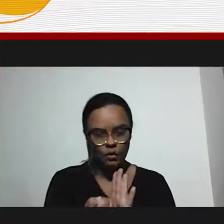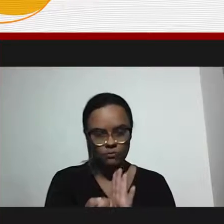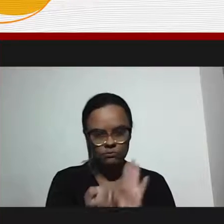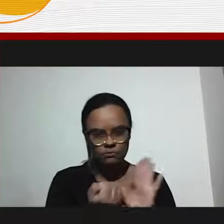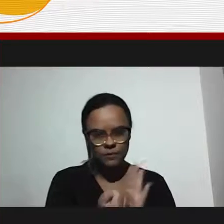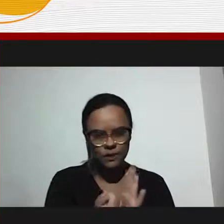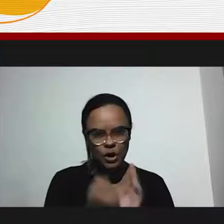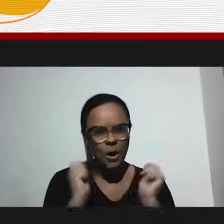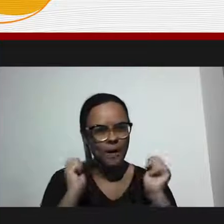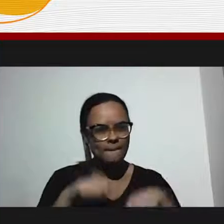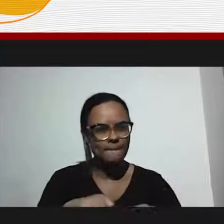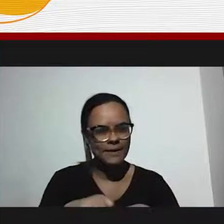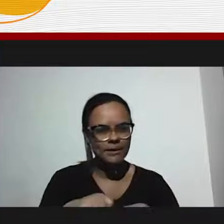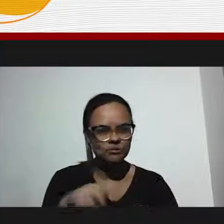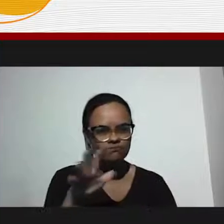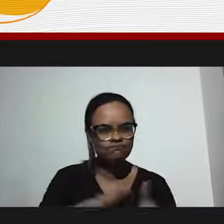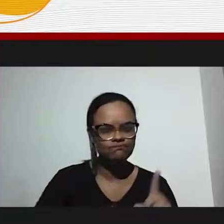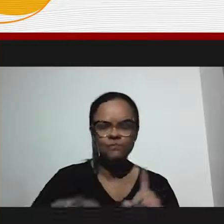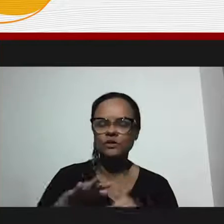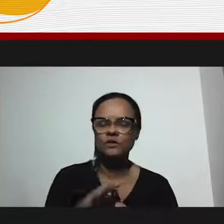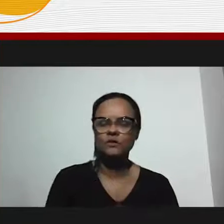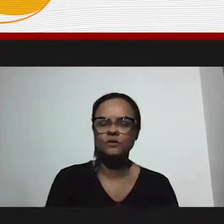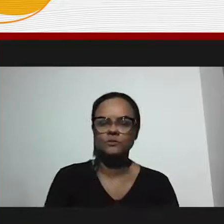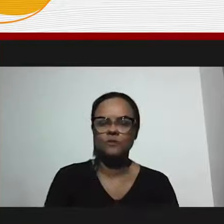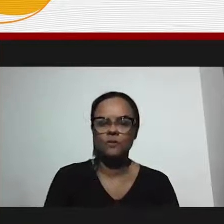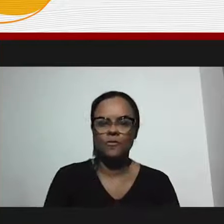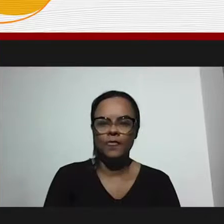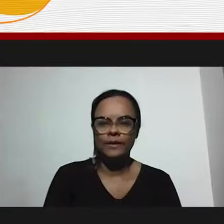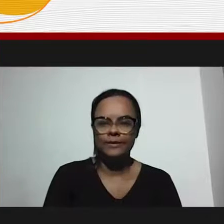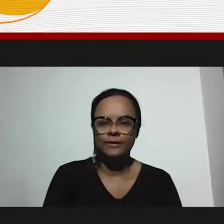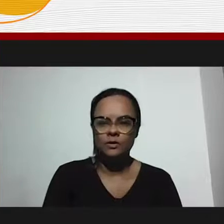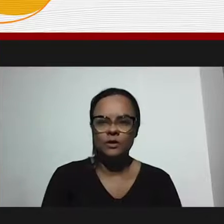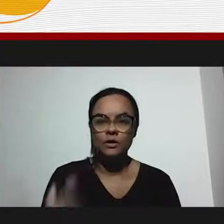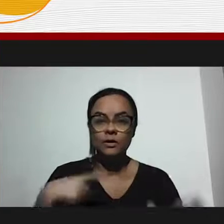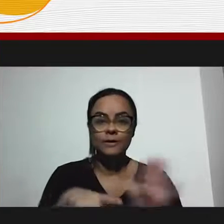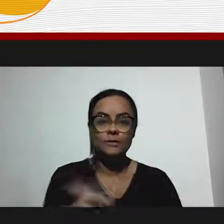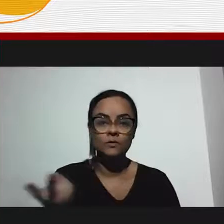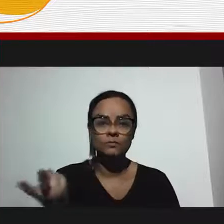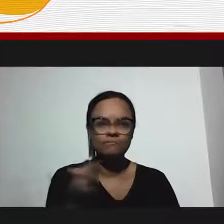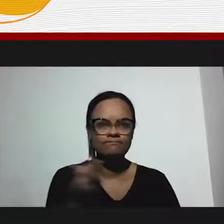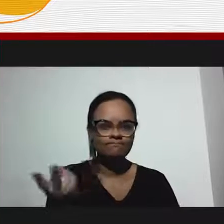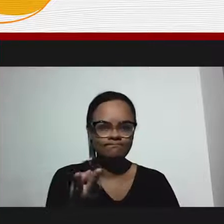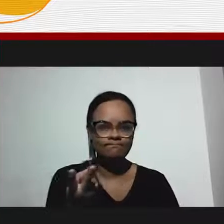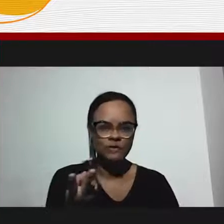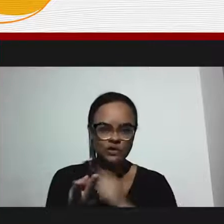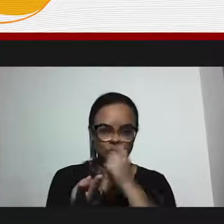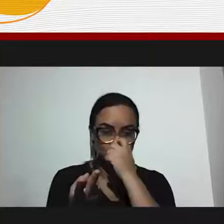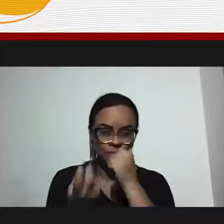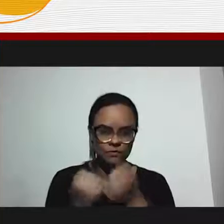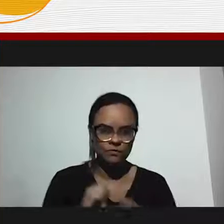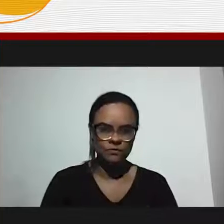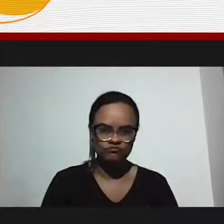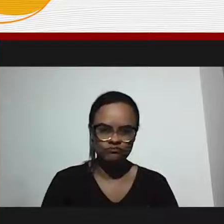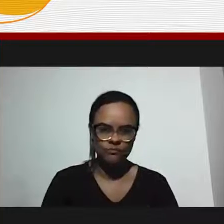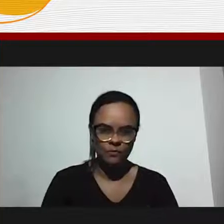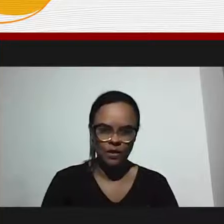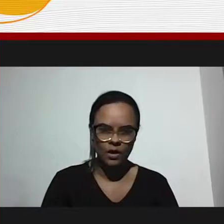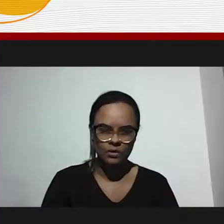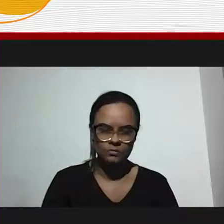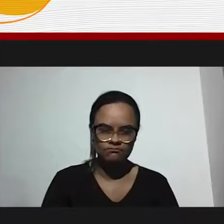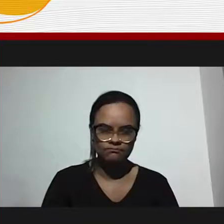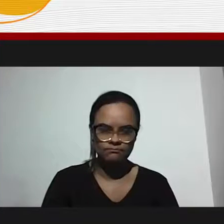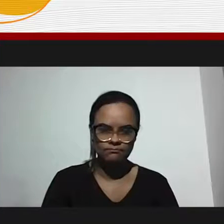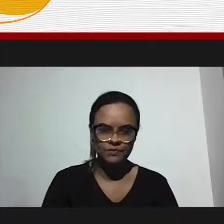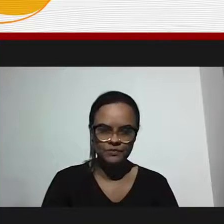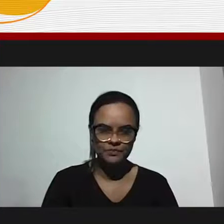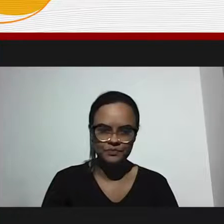tão necessária para a nossa sociedade, né? Então, mas a minha pergunta vai caber aos dois, é uma visão